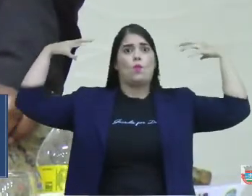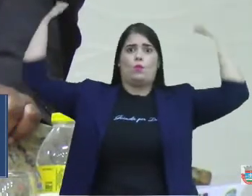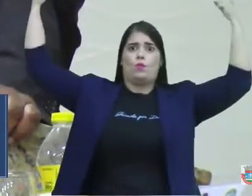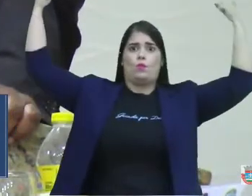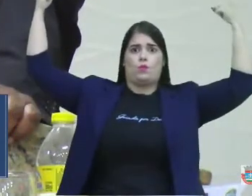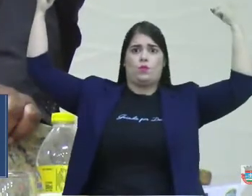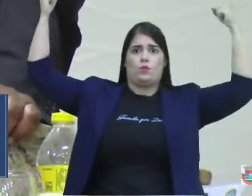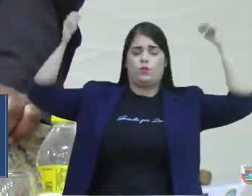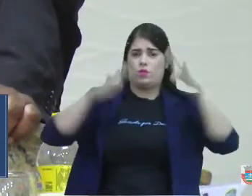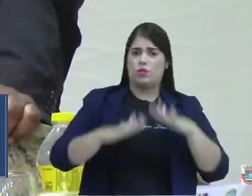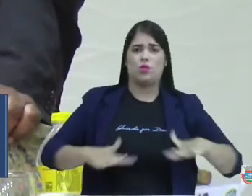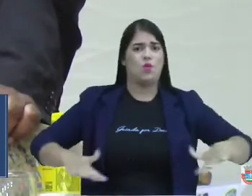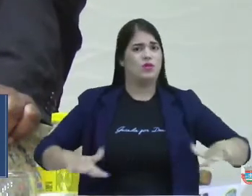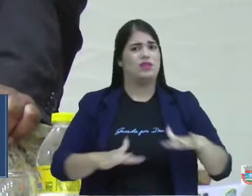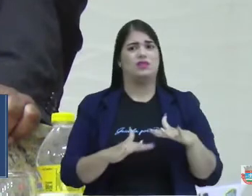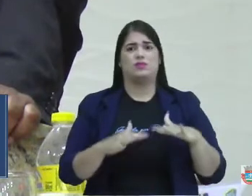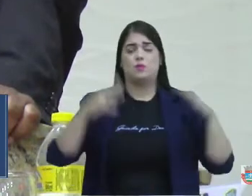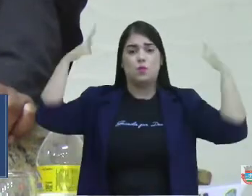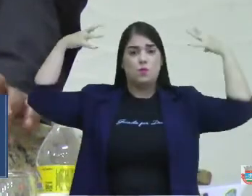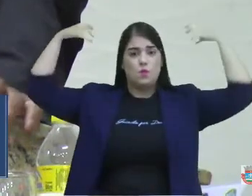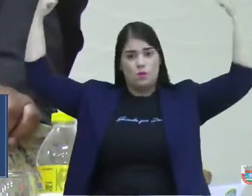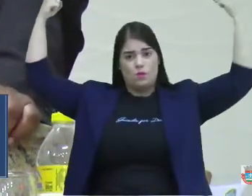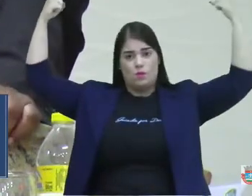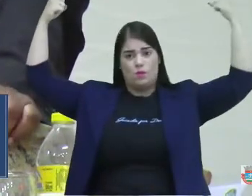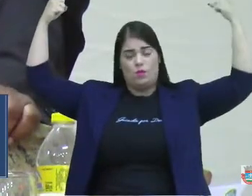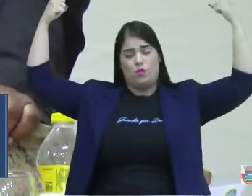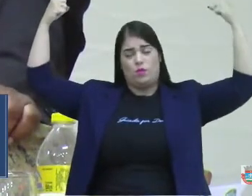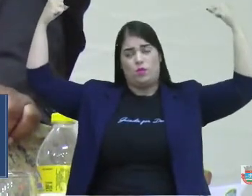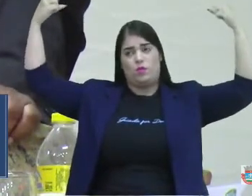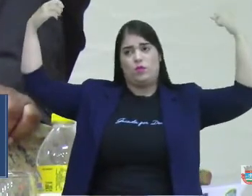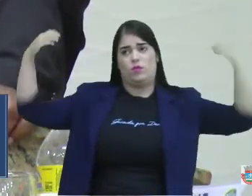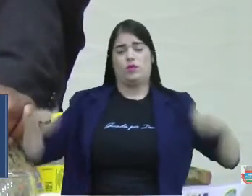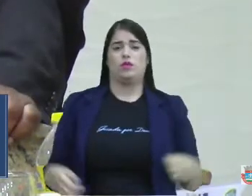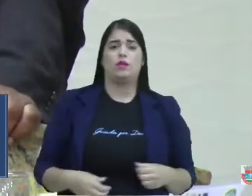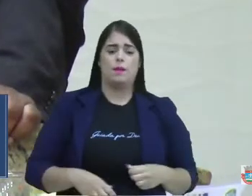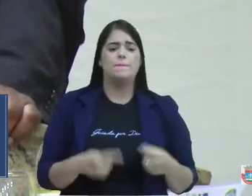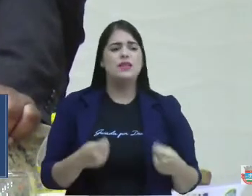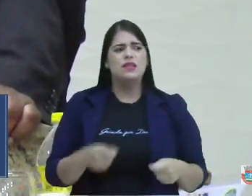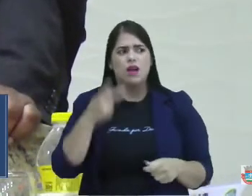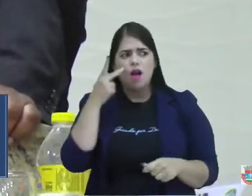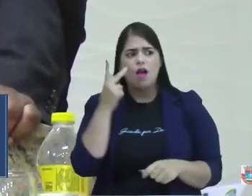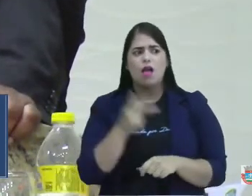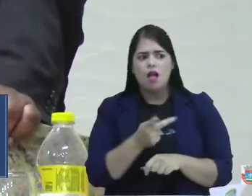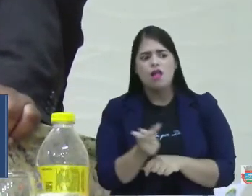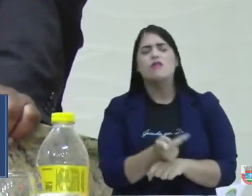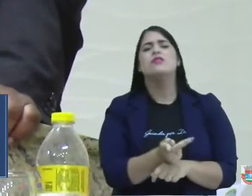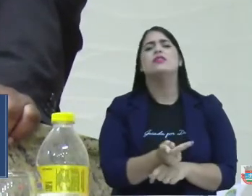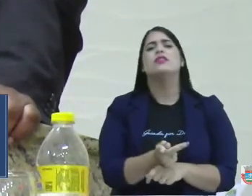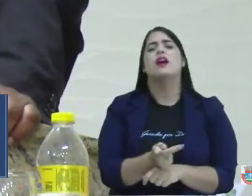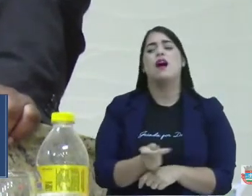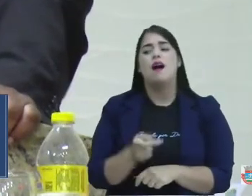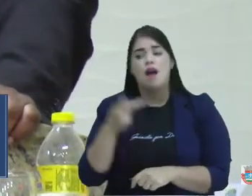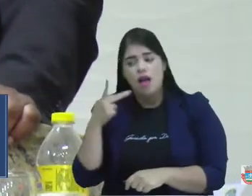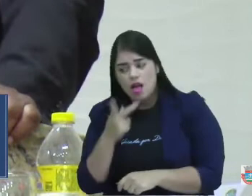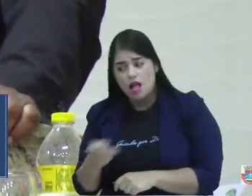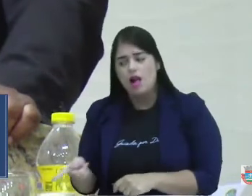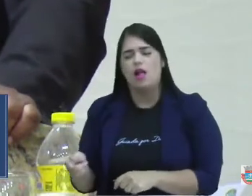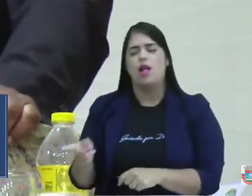apagadas, todas. Quem não acreditar, dá uma passadinha lá para ver se esse vereador está faltando com a